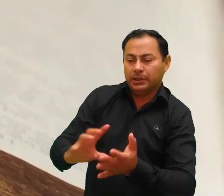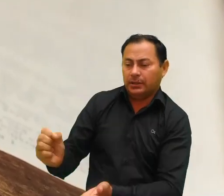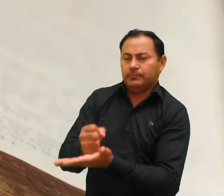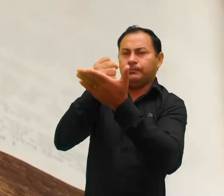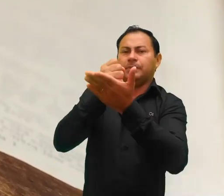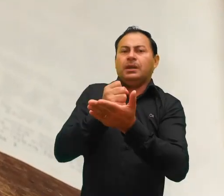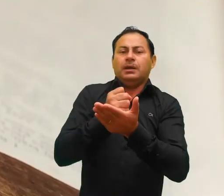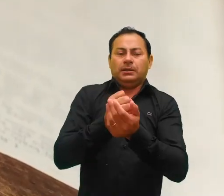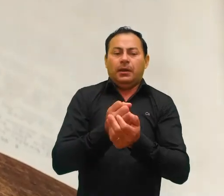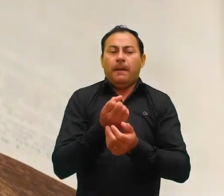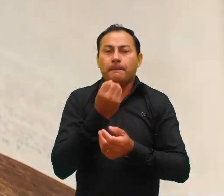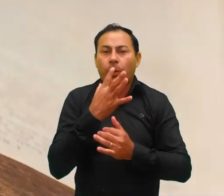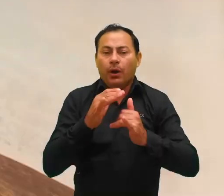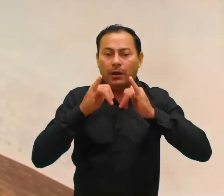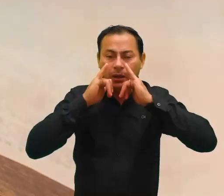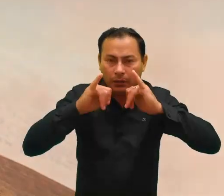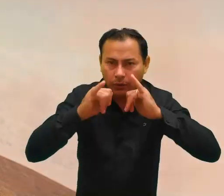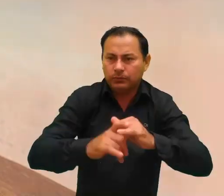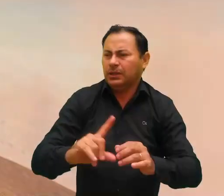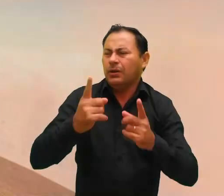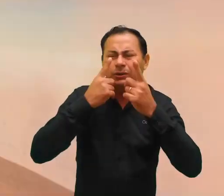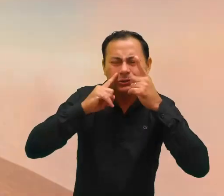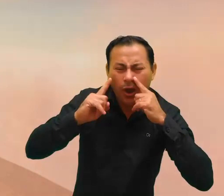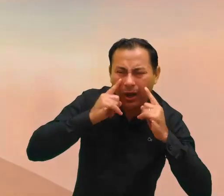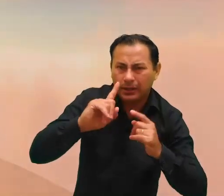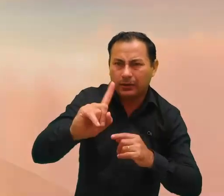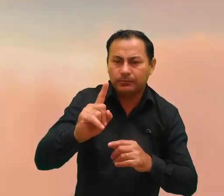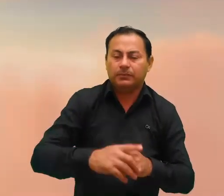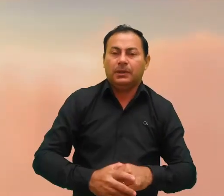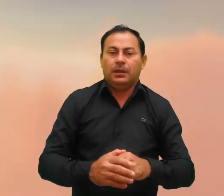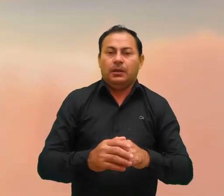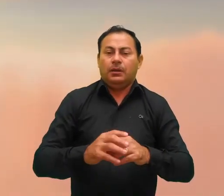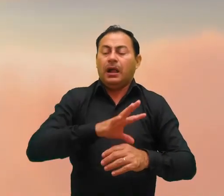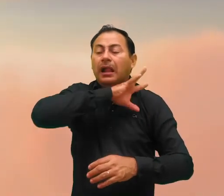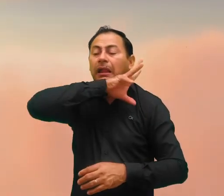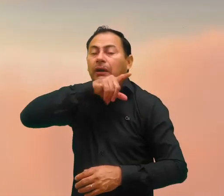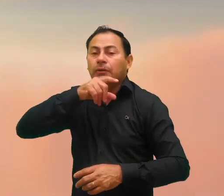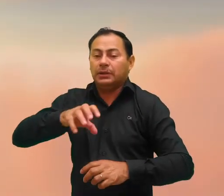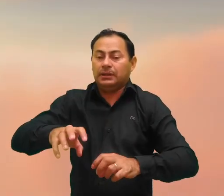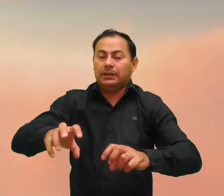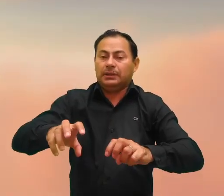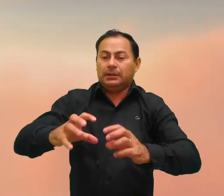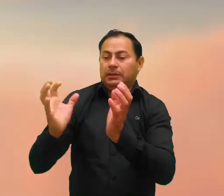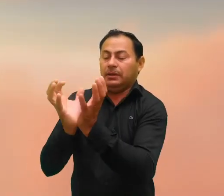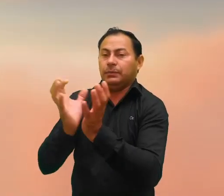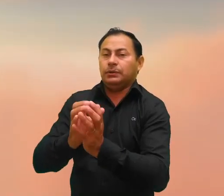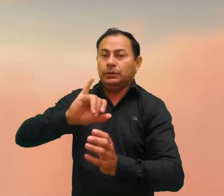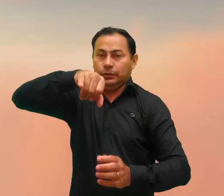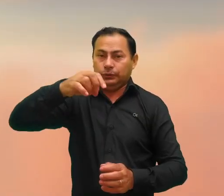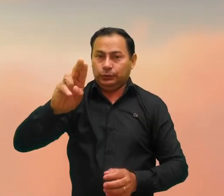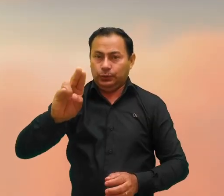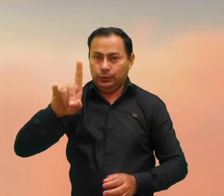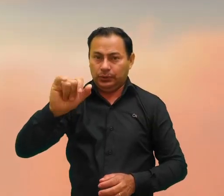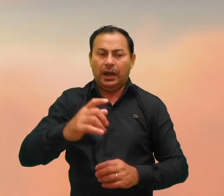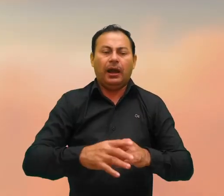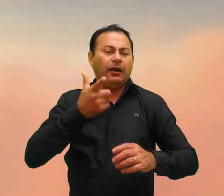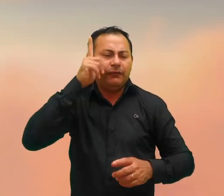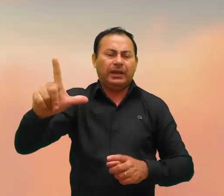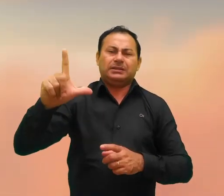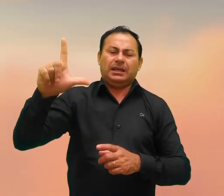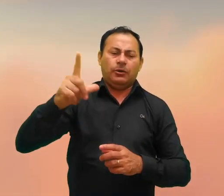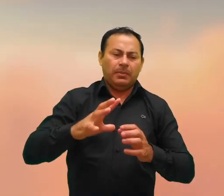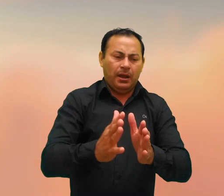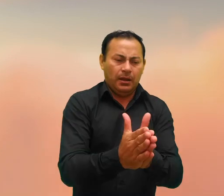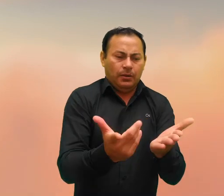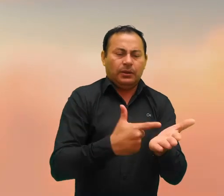que foram ouvidas as boas novas. Não chore! Eis que o leão da tribo de Judá, raiz de Davi, venceu para abrir o